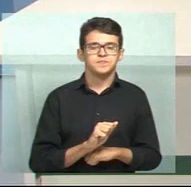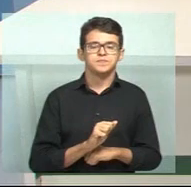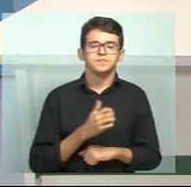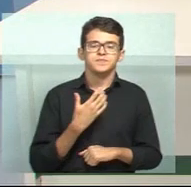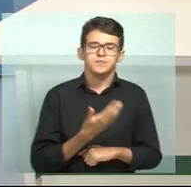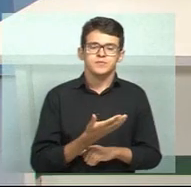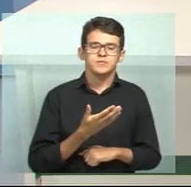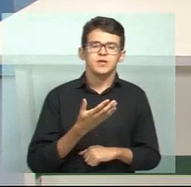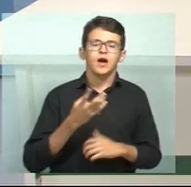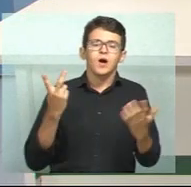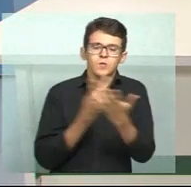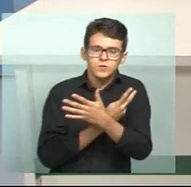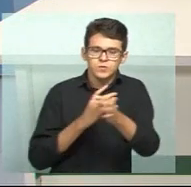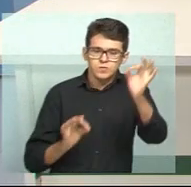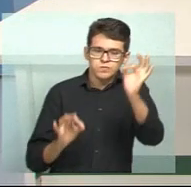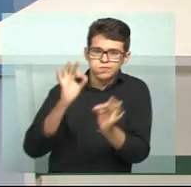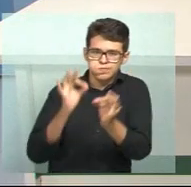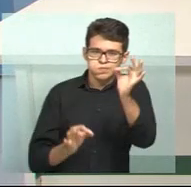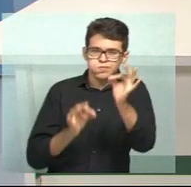na realidade...